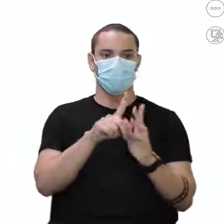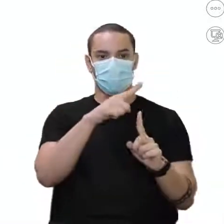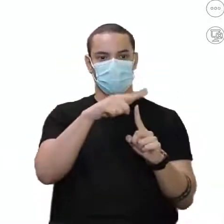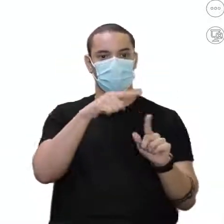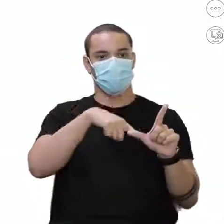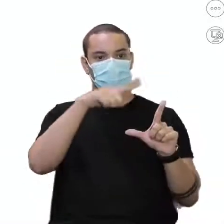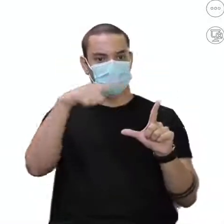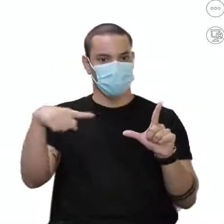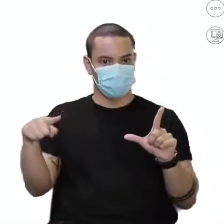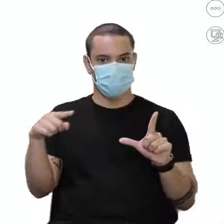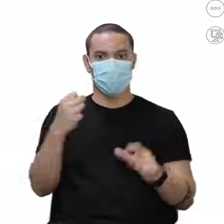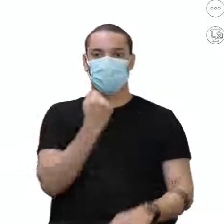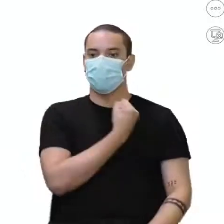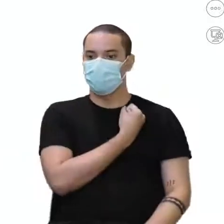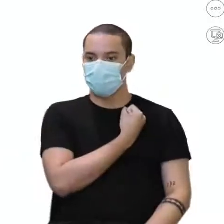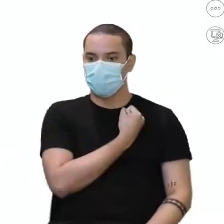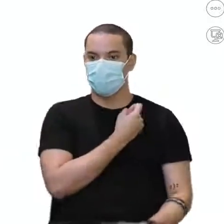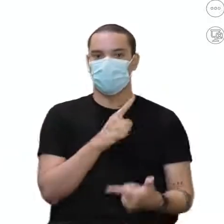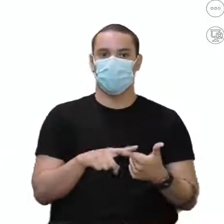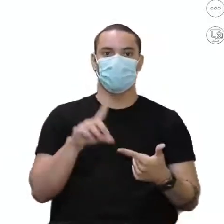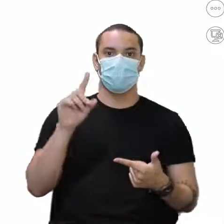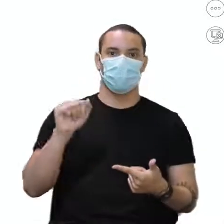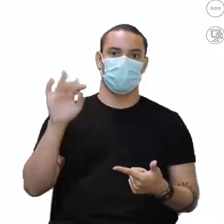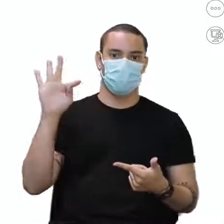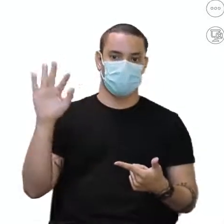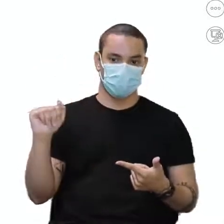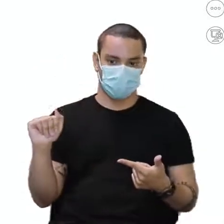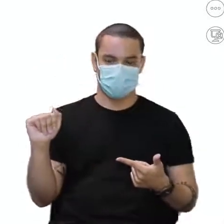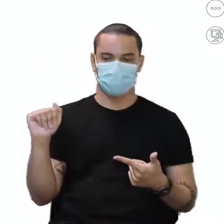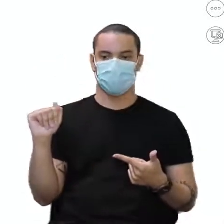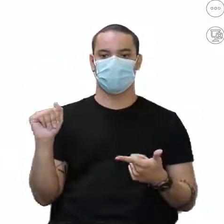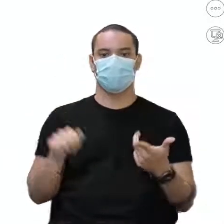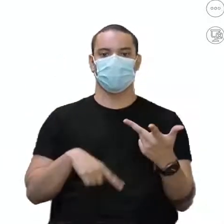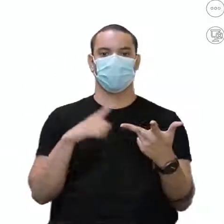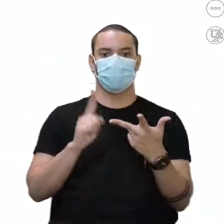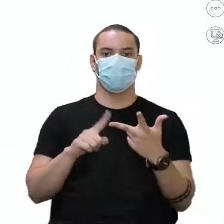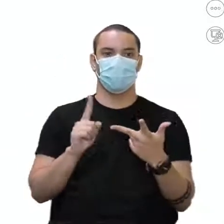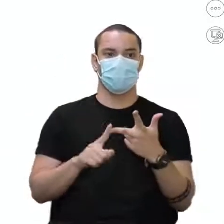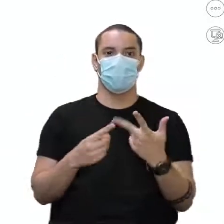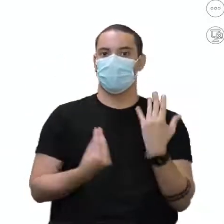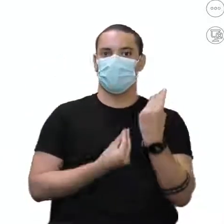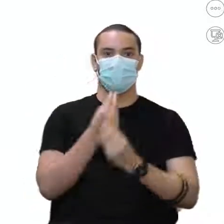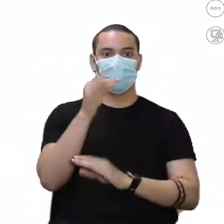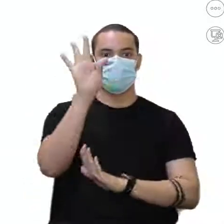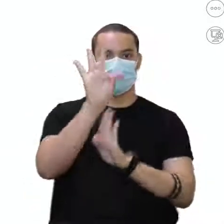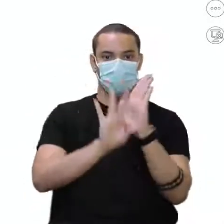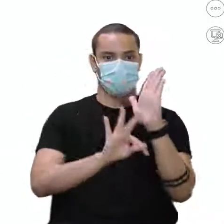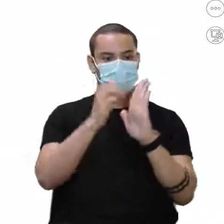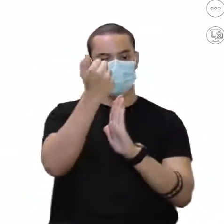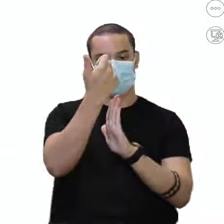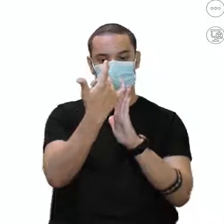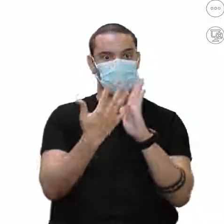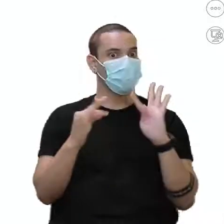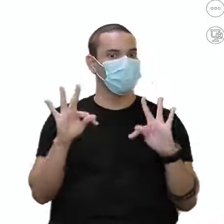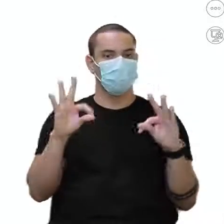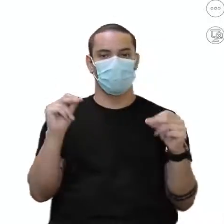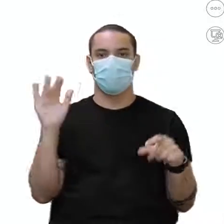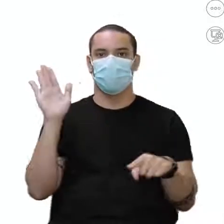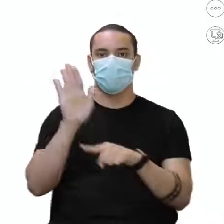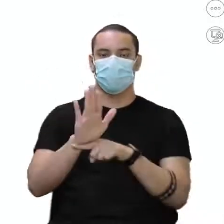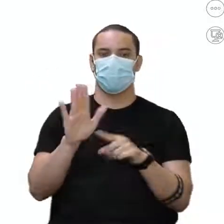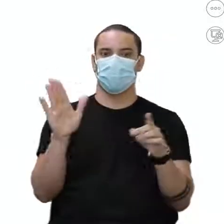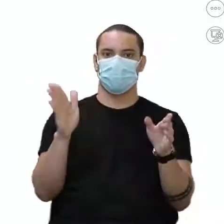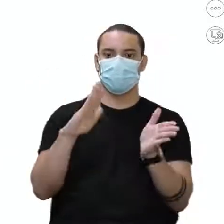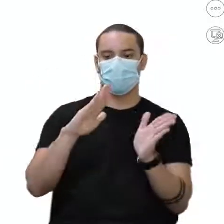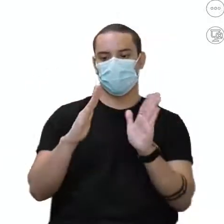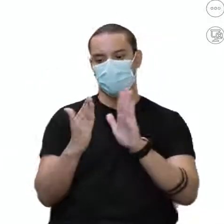falei para vocês, que são os números, as datas, a fonte do texto, isso tudo ajuda para você entender um pouco mais